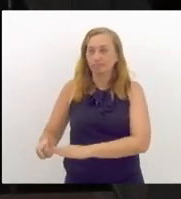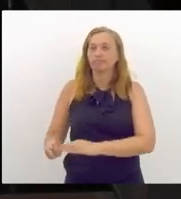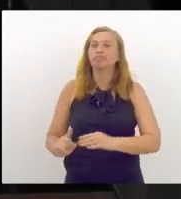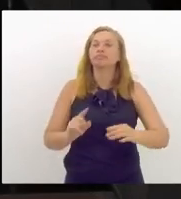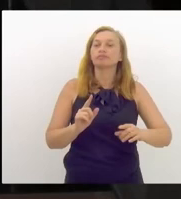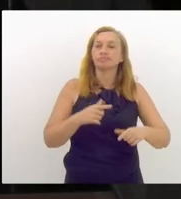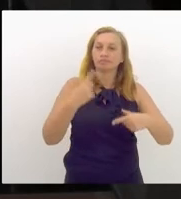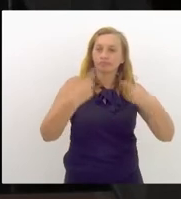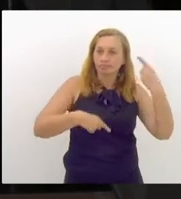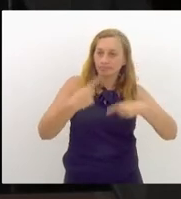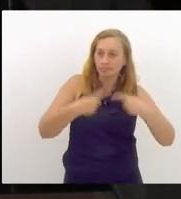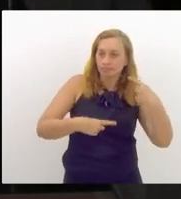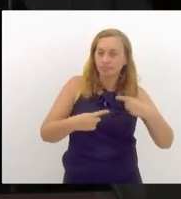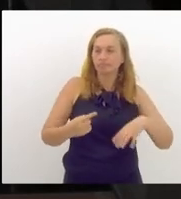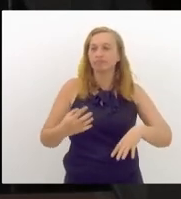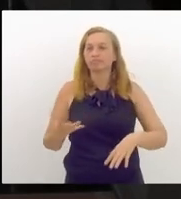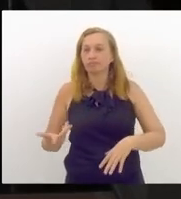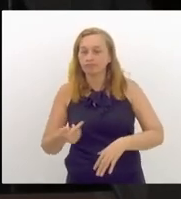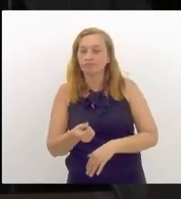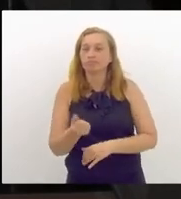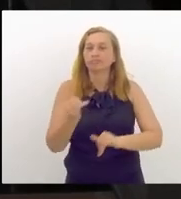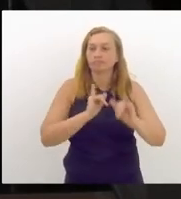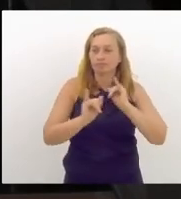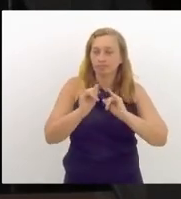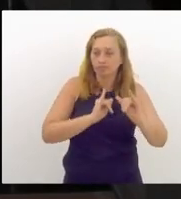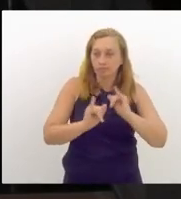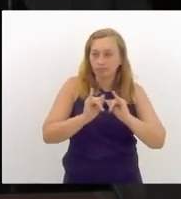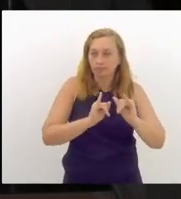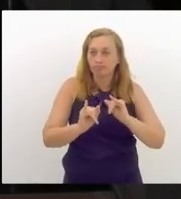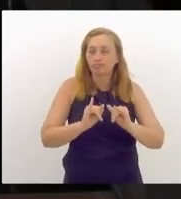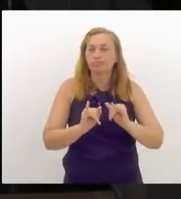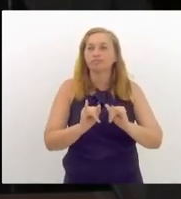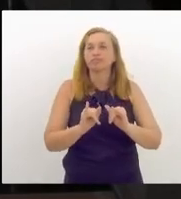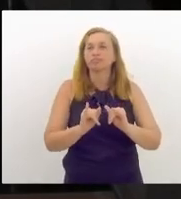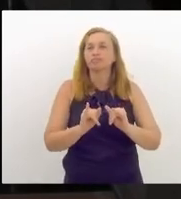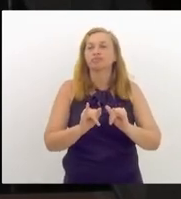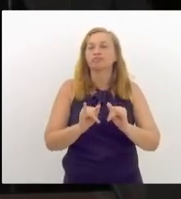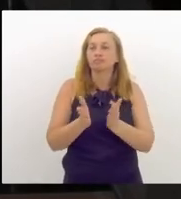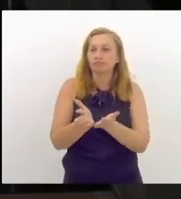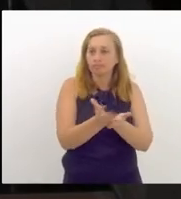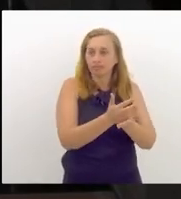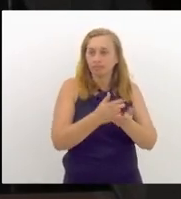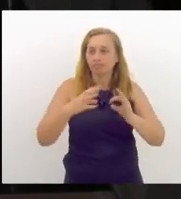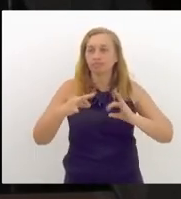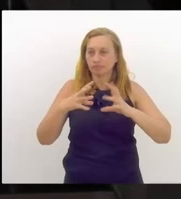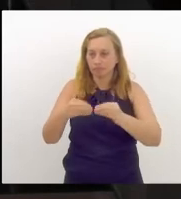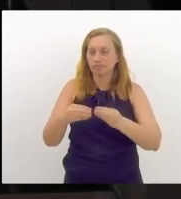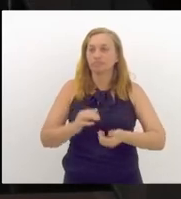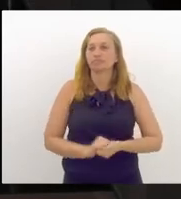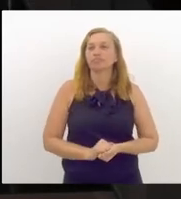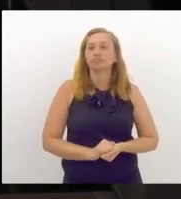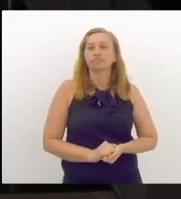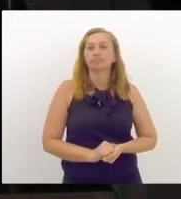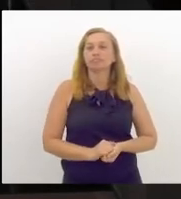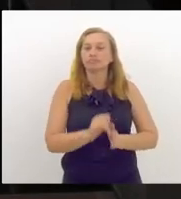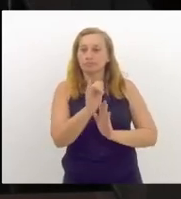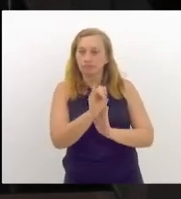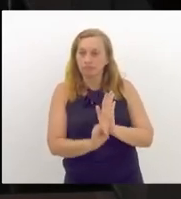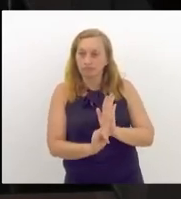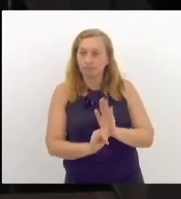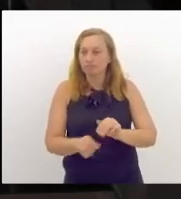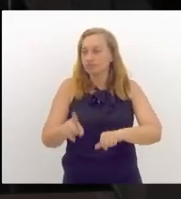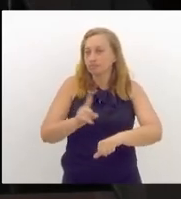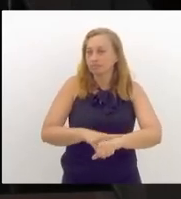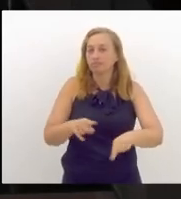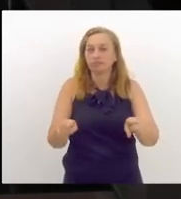qualificado que é o debate de números né é o debate dos dados no levantamento dos dados né E esse relatório vem no